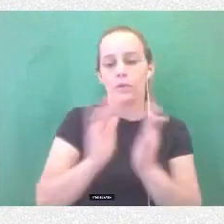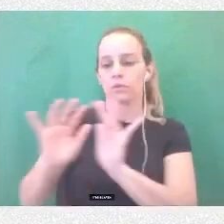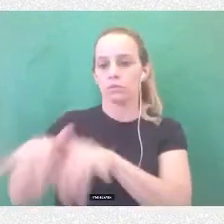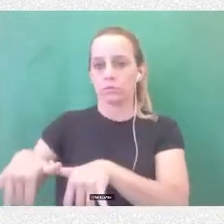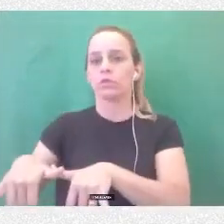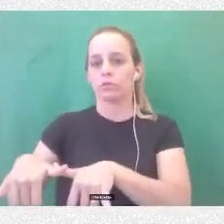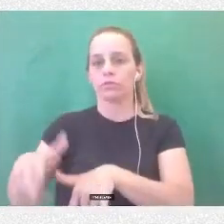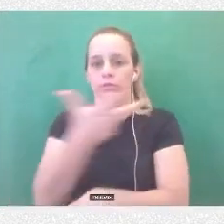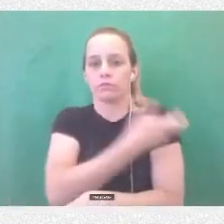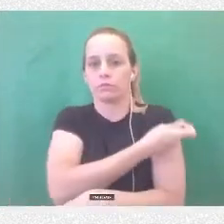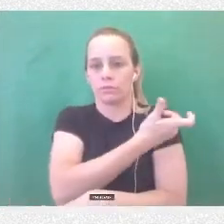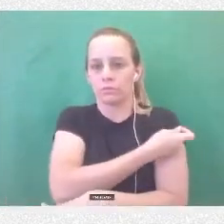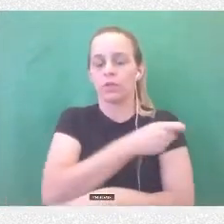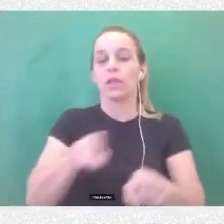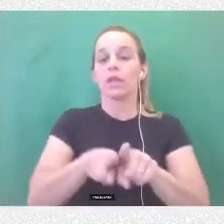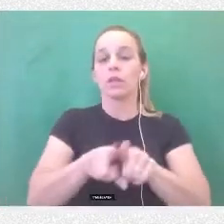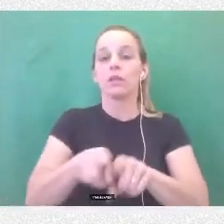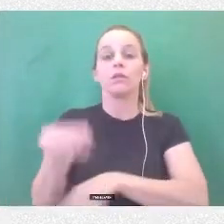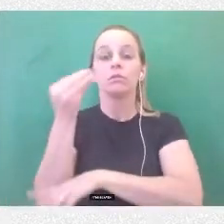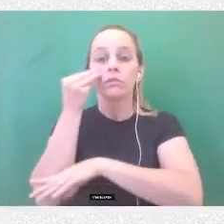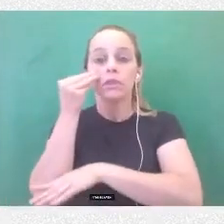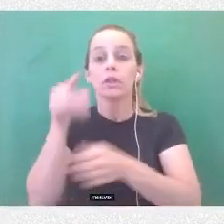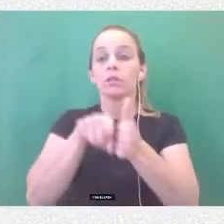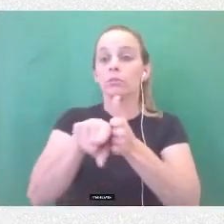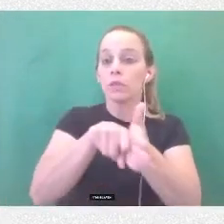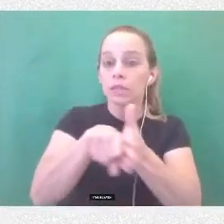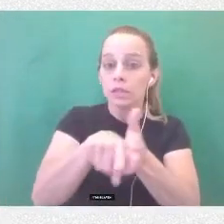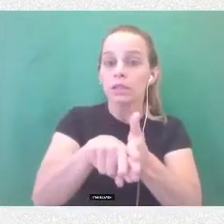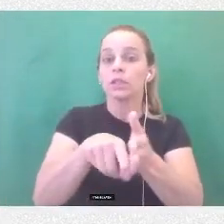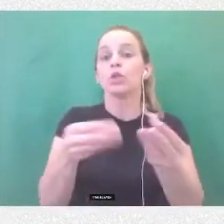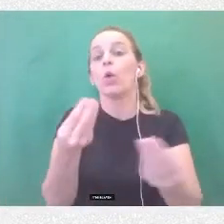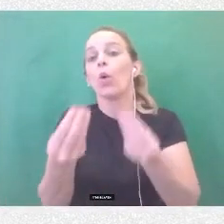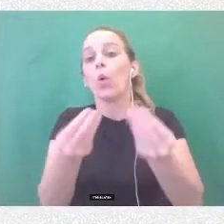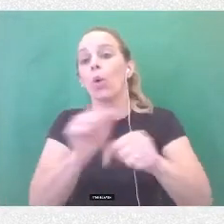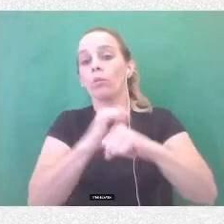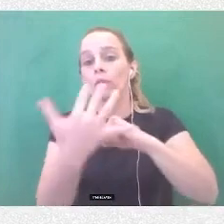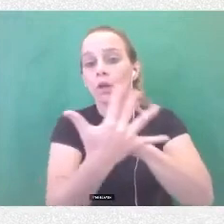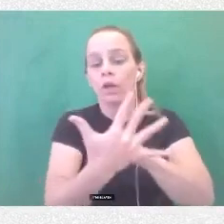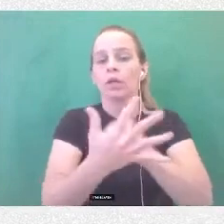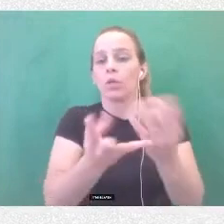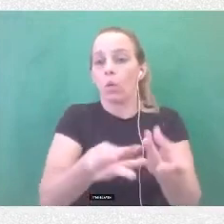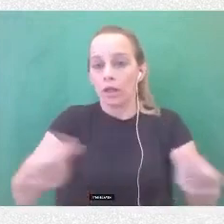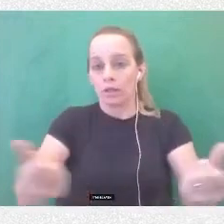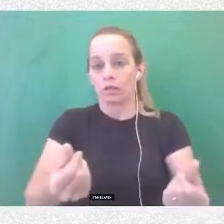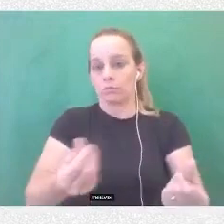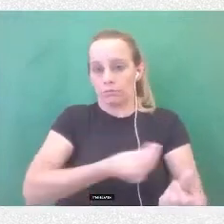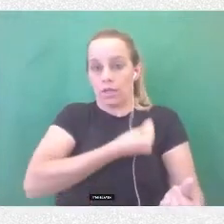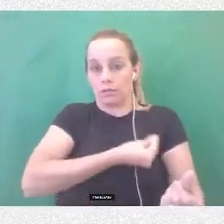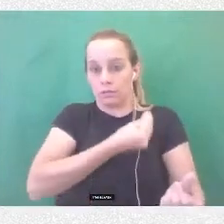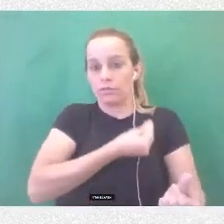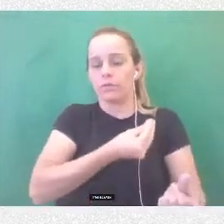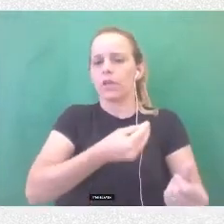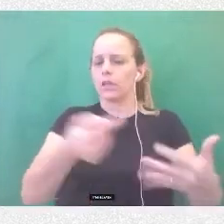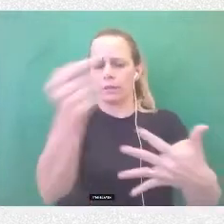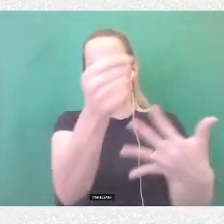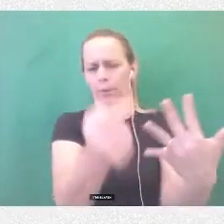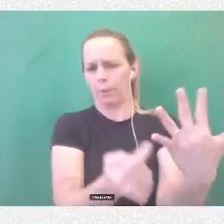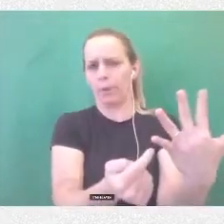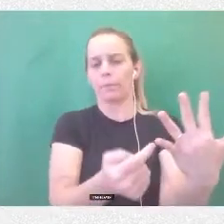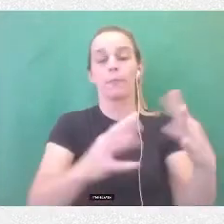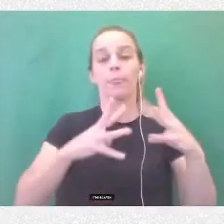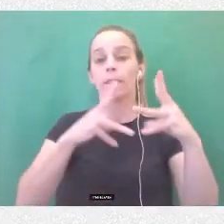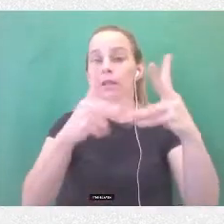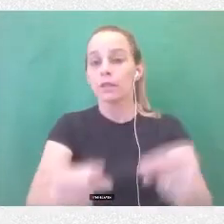de pesquisa, como ocorrência de long COVID, qualidade de vida e outros desfechos que possam estar associados aí à